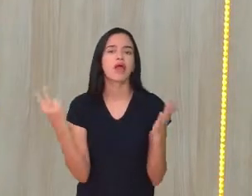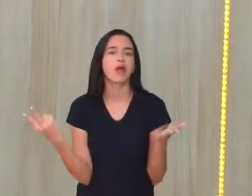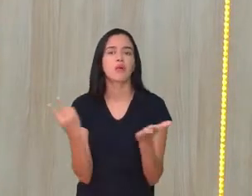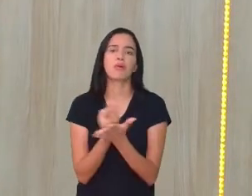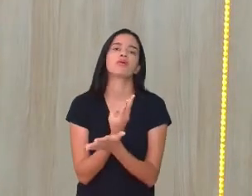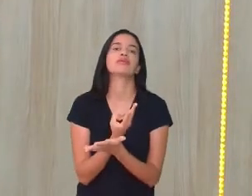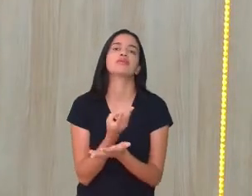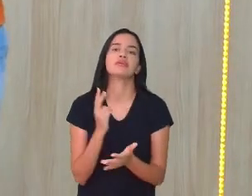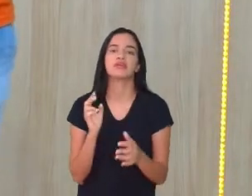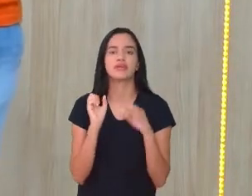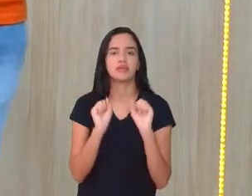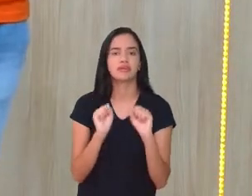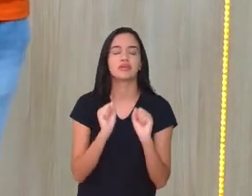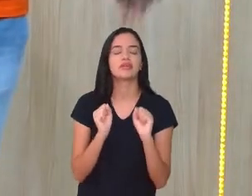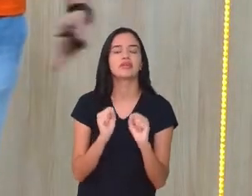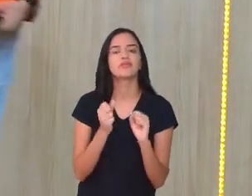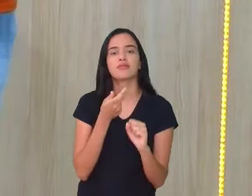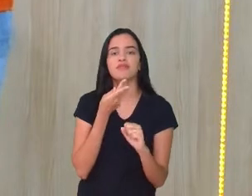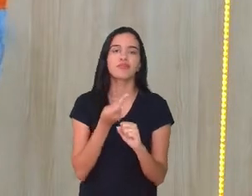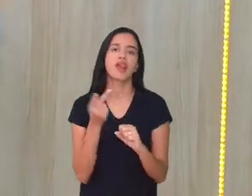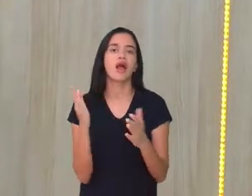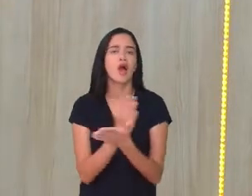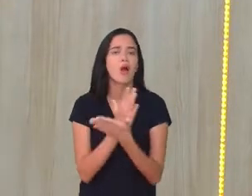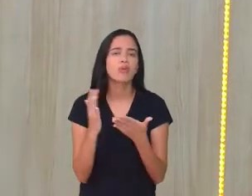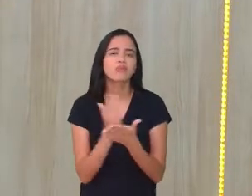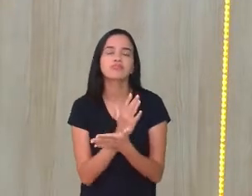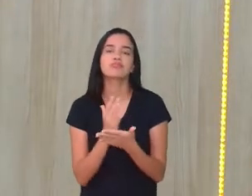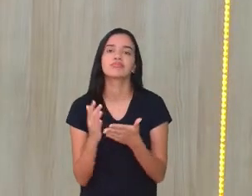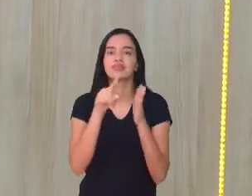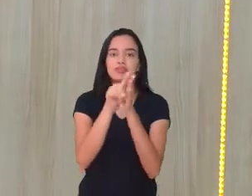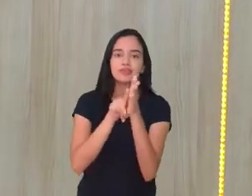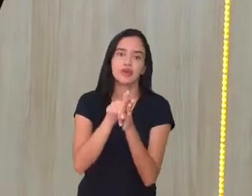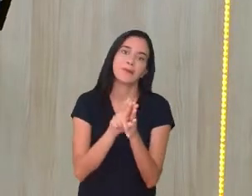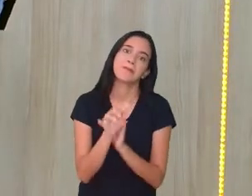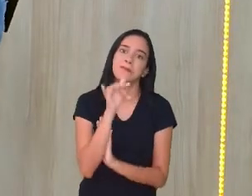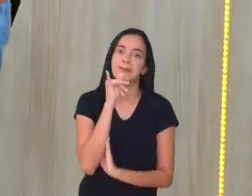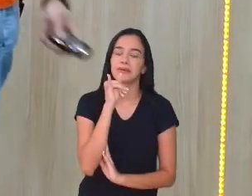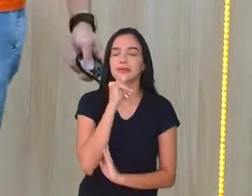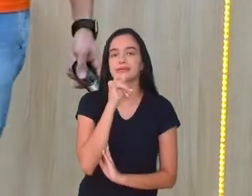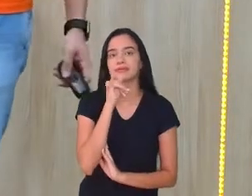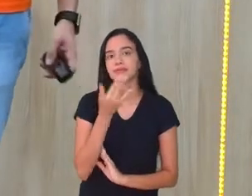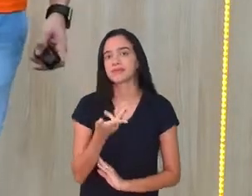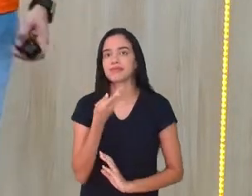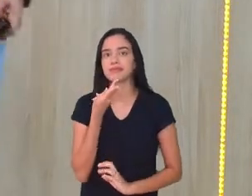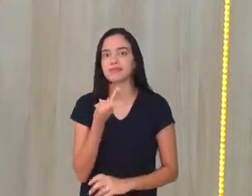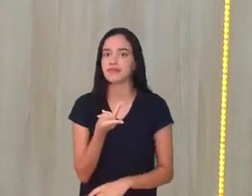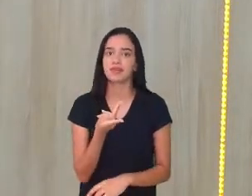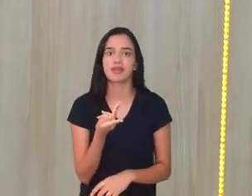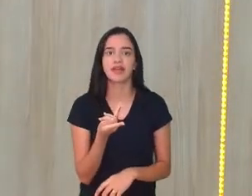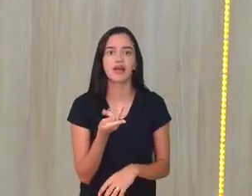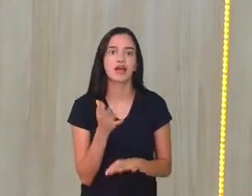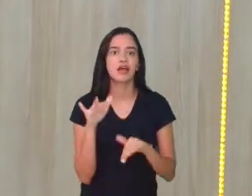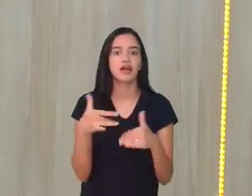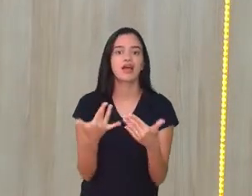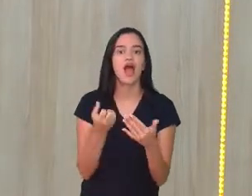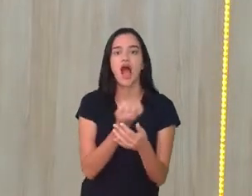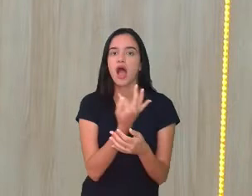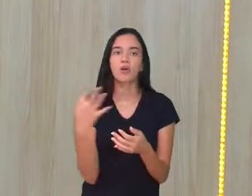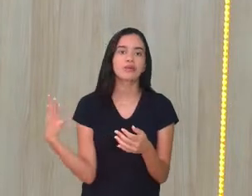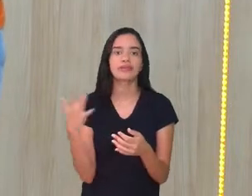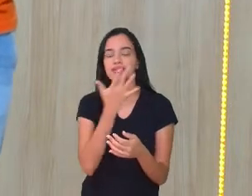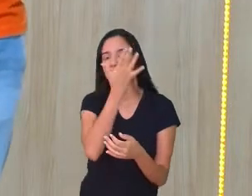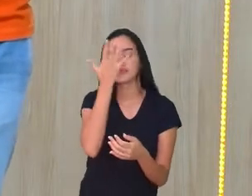acontecer e a gente já pode dizer aí algumas análises, tá bom? Por exemplo, eu posso dizer aí que a maior quantidade